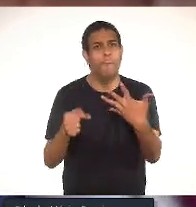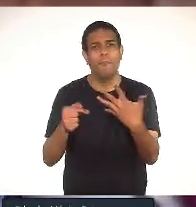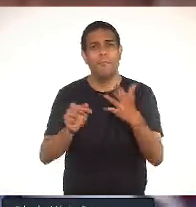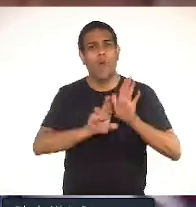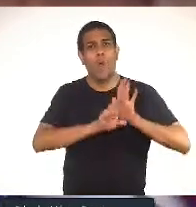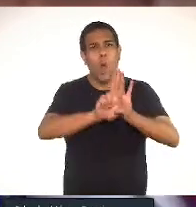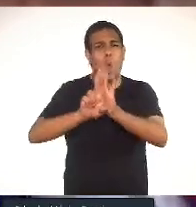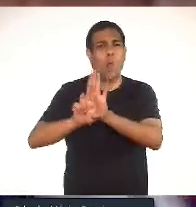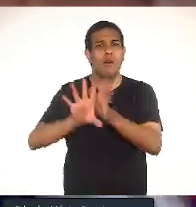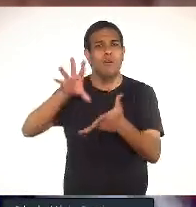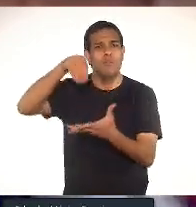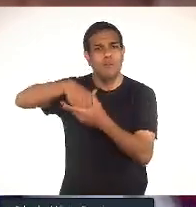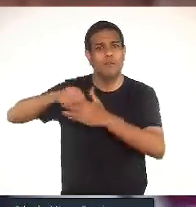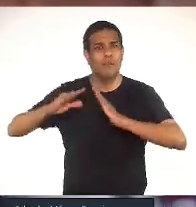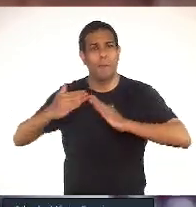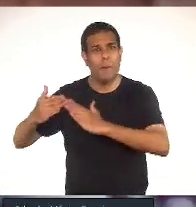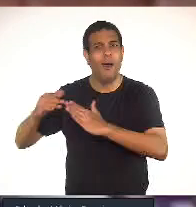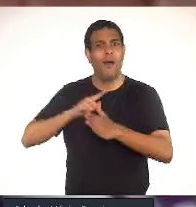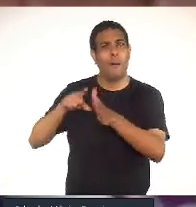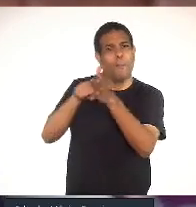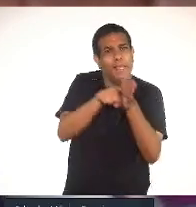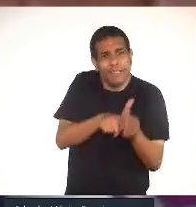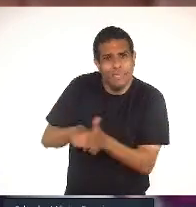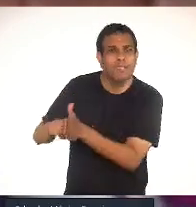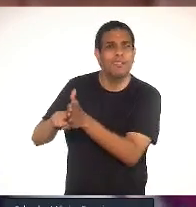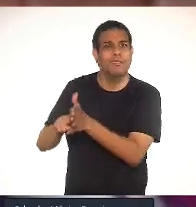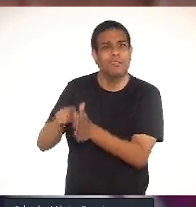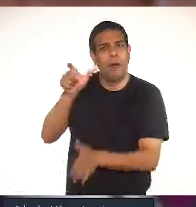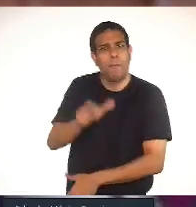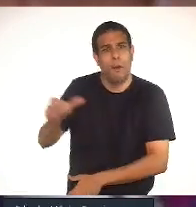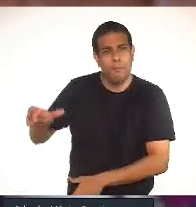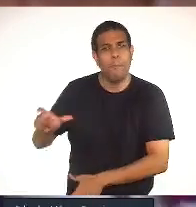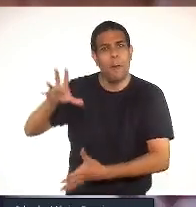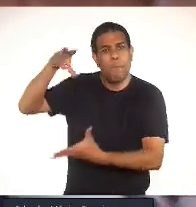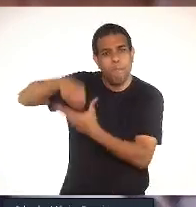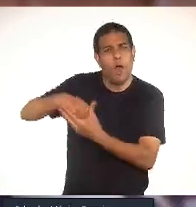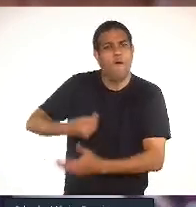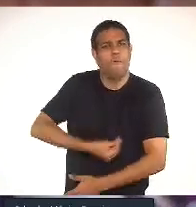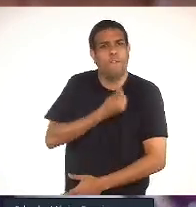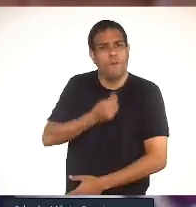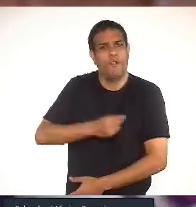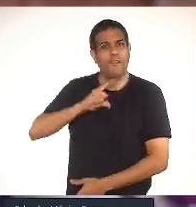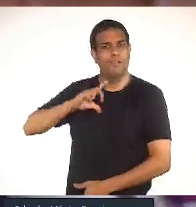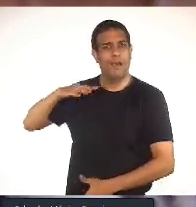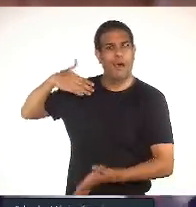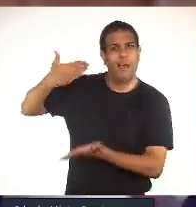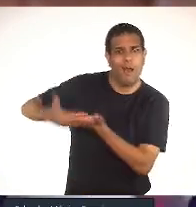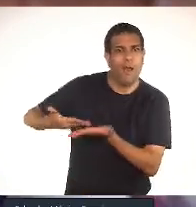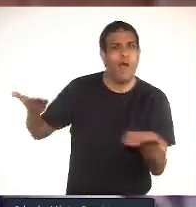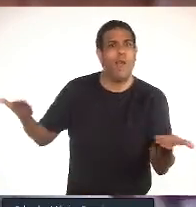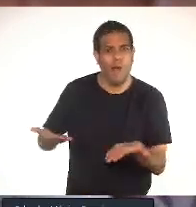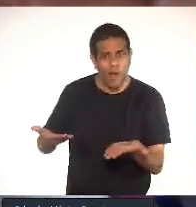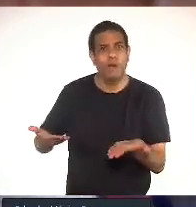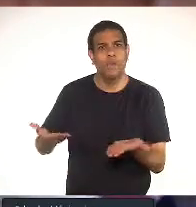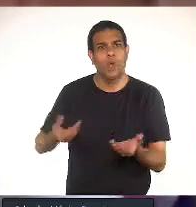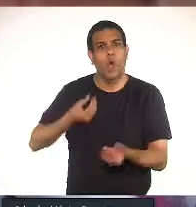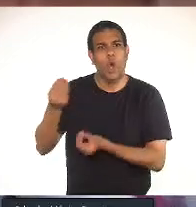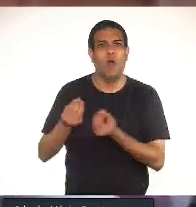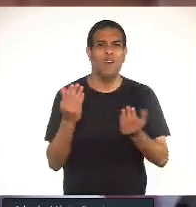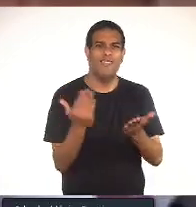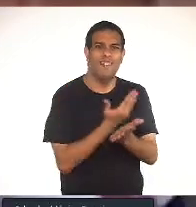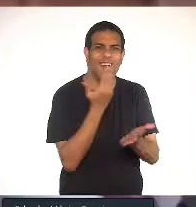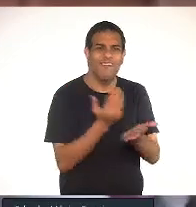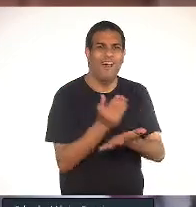referências, pesquisadores e moradoras de favelas também, quase 10 edições dos livros Favela